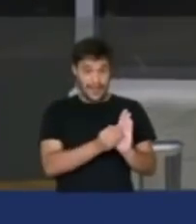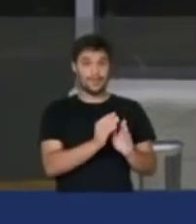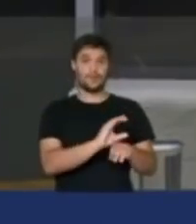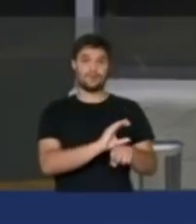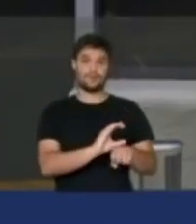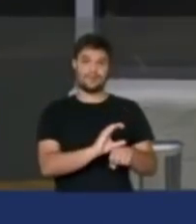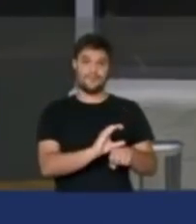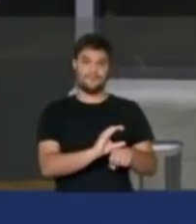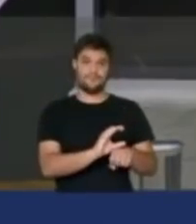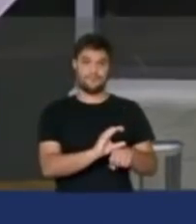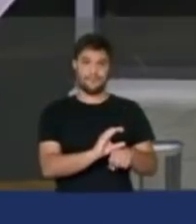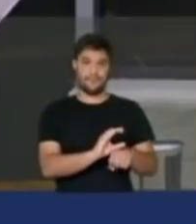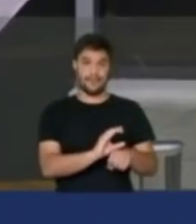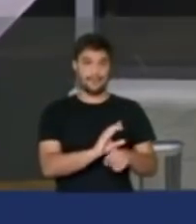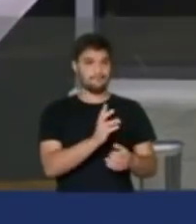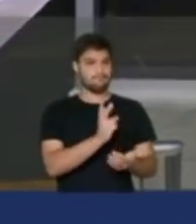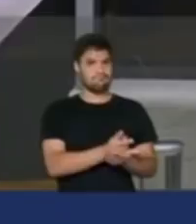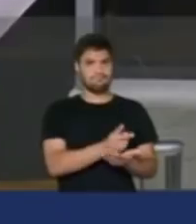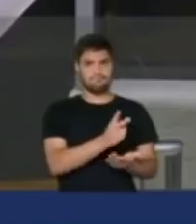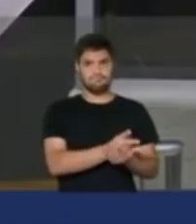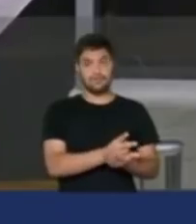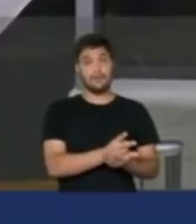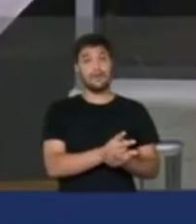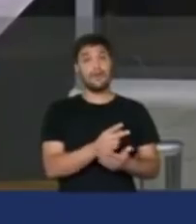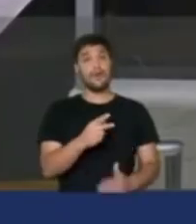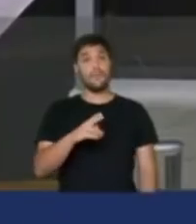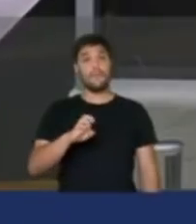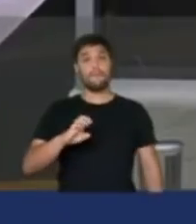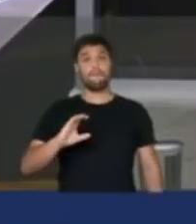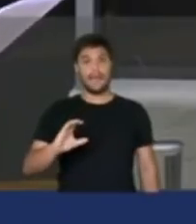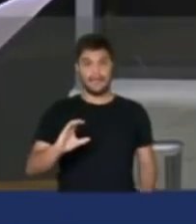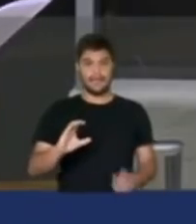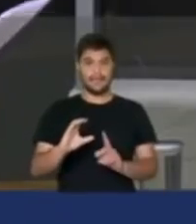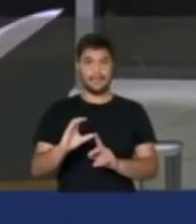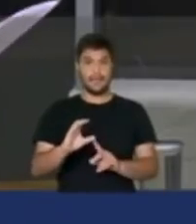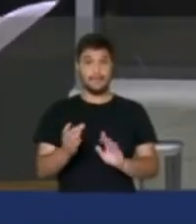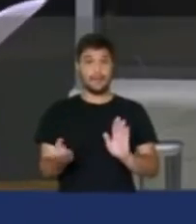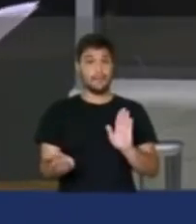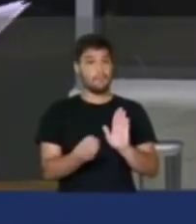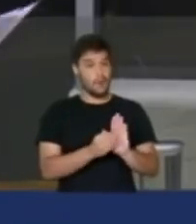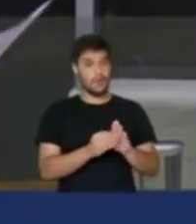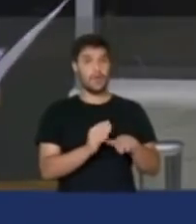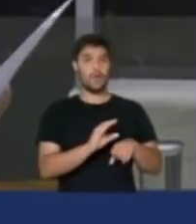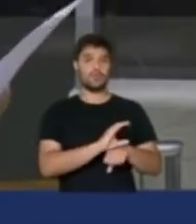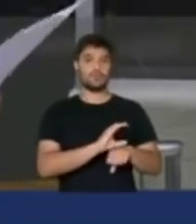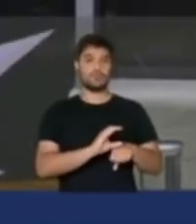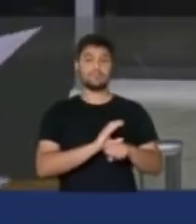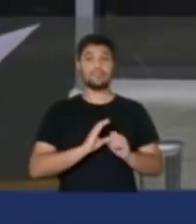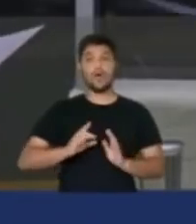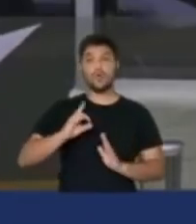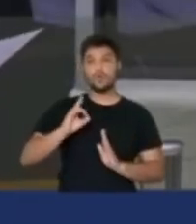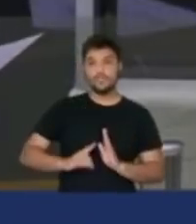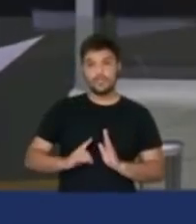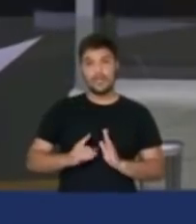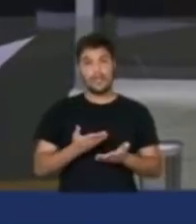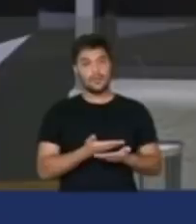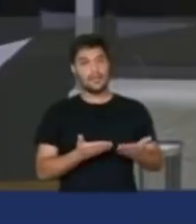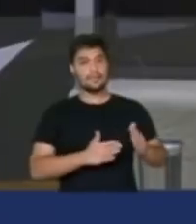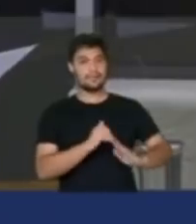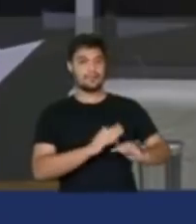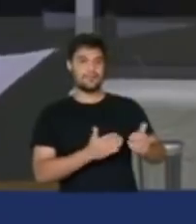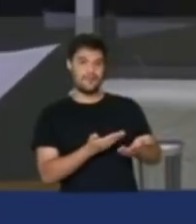e agora de forma definitiva uma PEC para que fique na Constituição o direito desses profissionais.